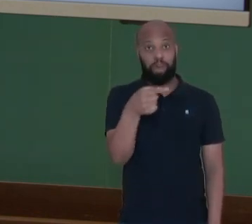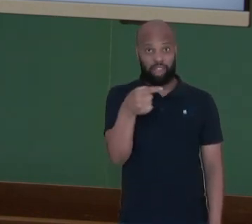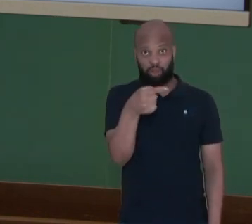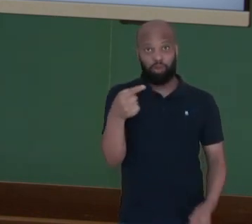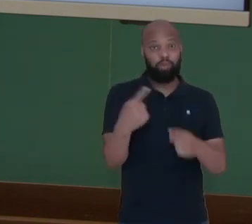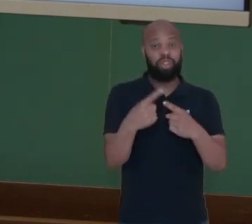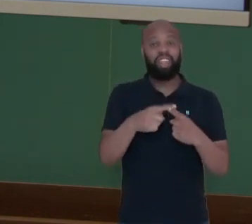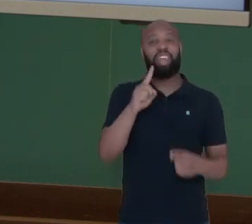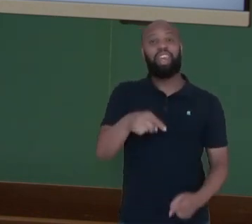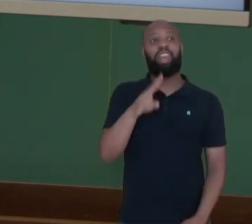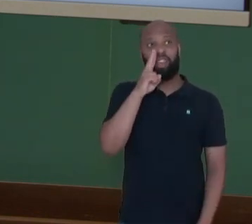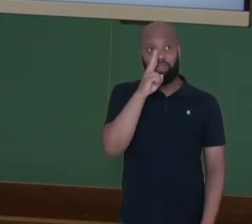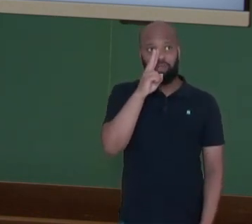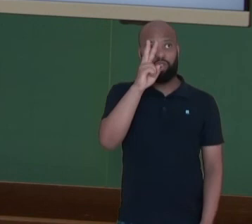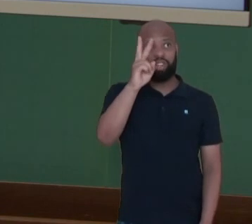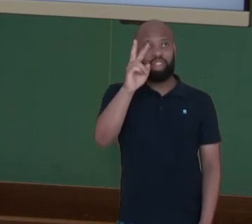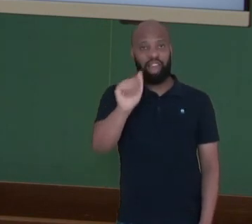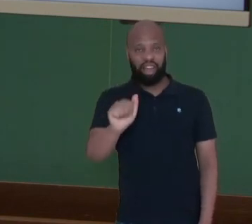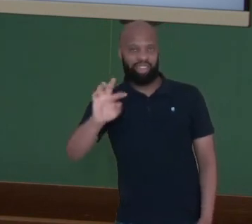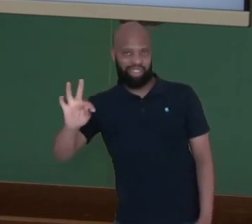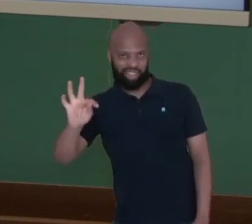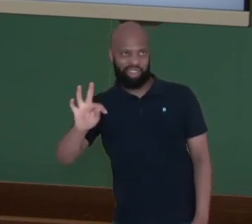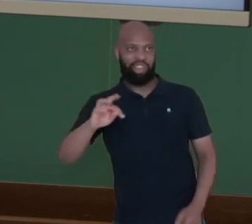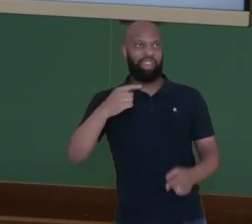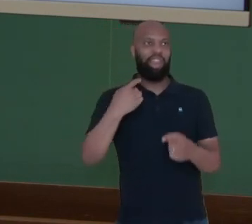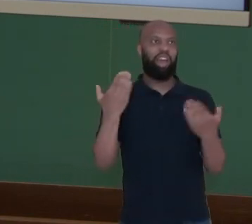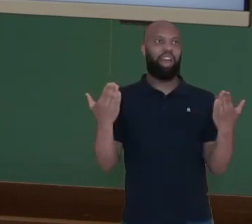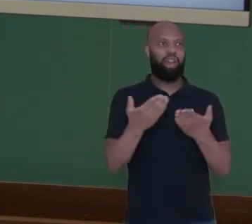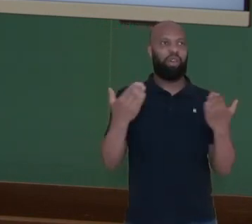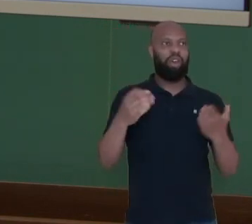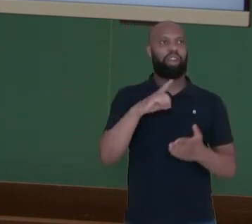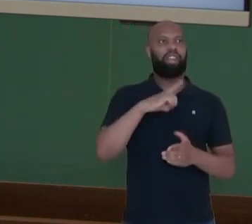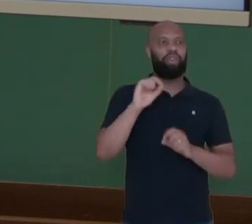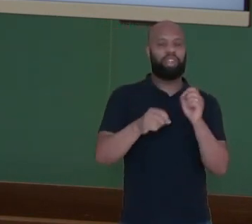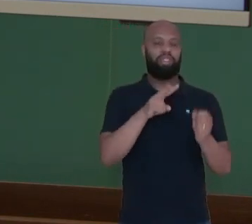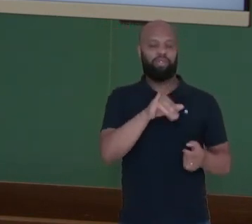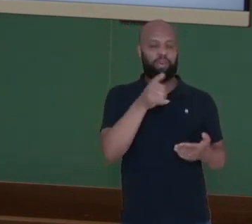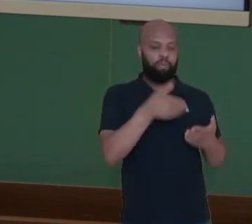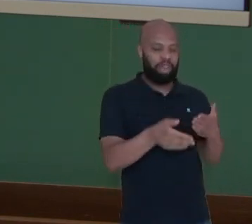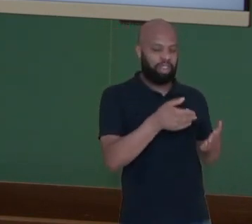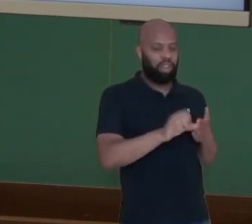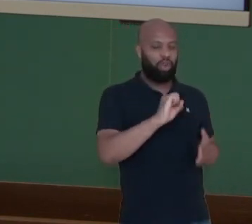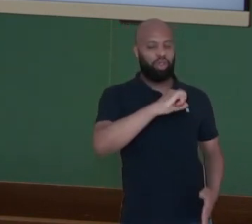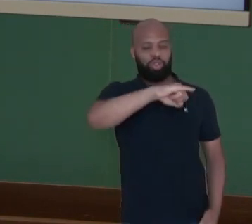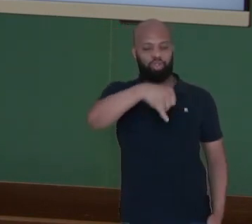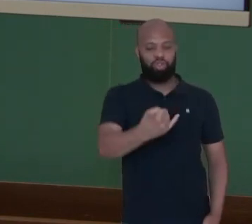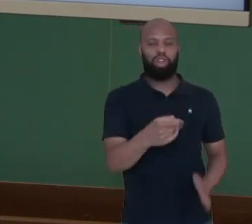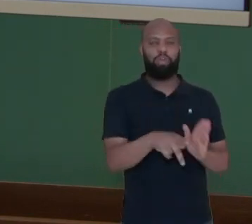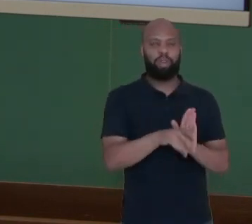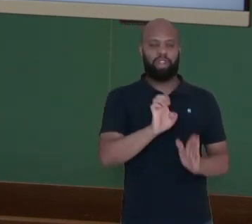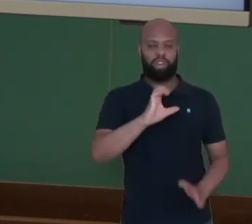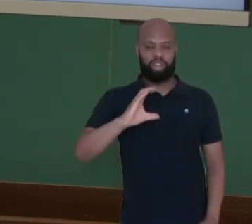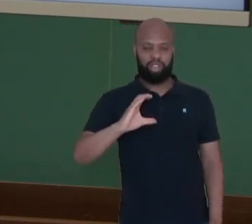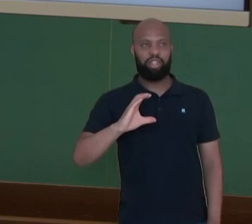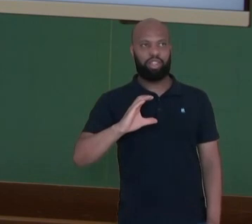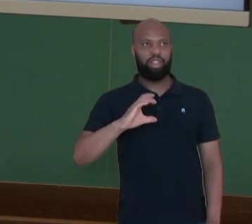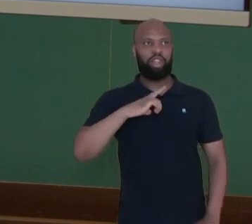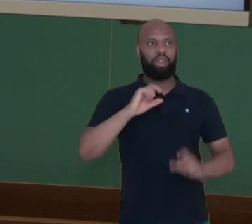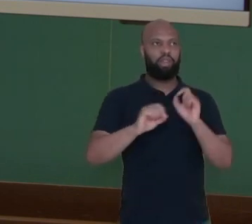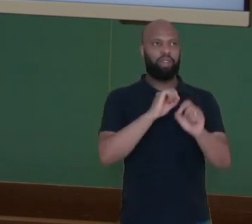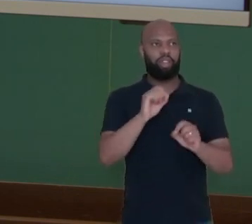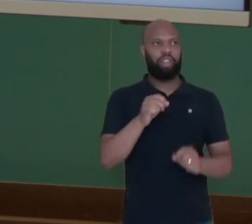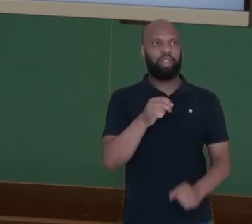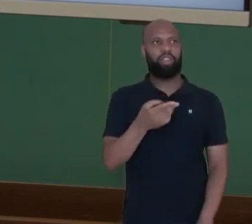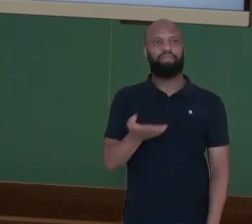vezes deslocamento, certo? Ou seja, vou queimar os 8 joules de energia cinética do veículo, é igual menos FAT vezes